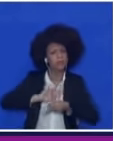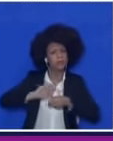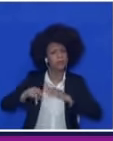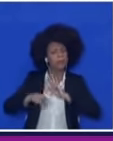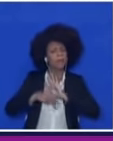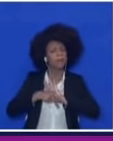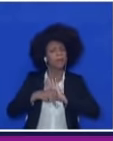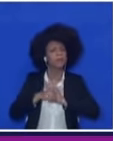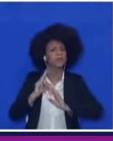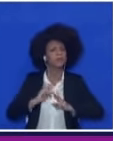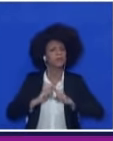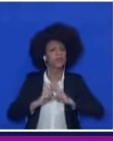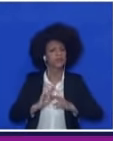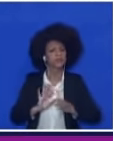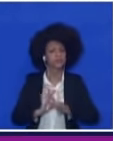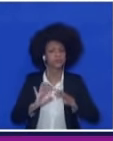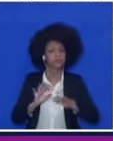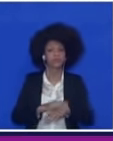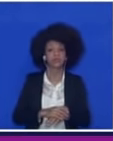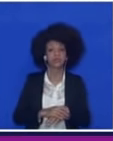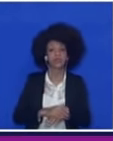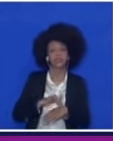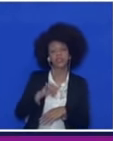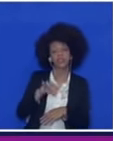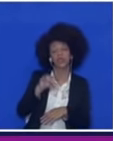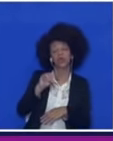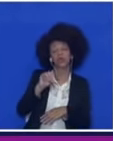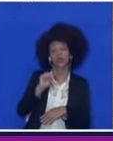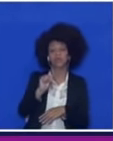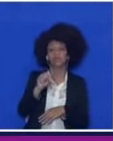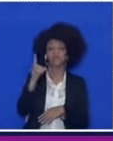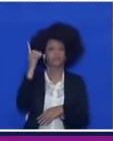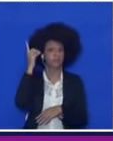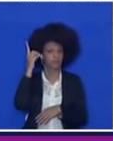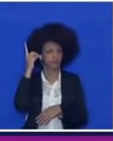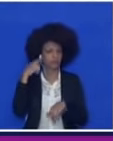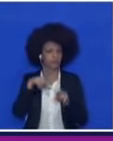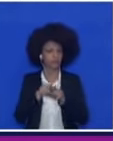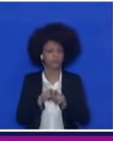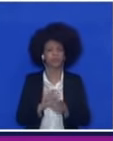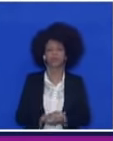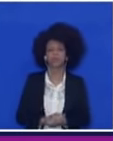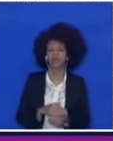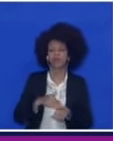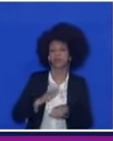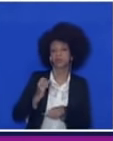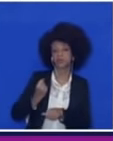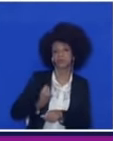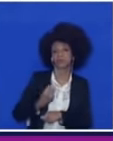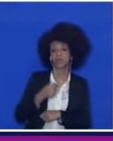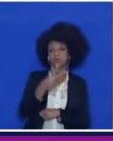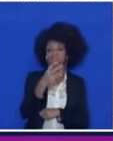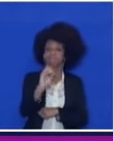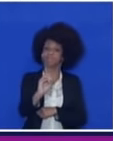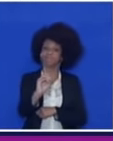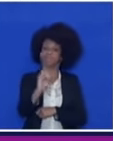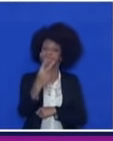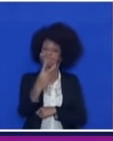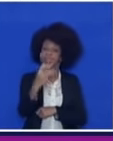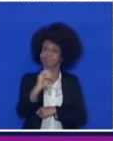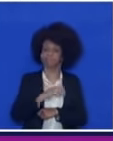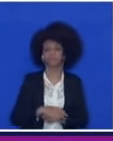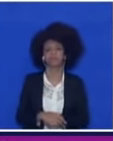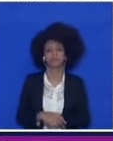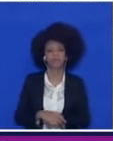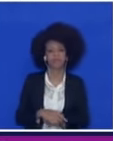da Loterias Caixa, que está disponível para iOS e também Android. Mais uma bola sorteada, número 20, bola 20.